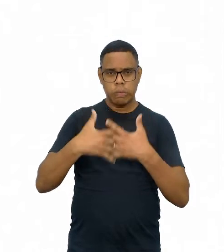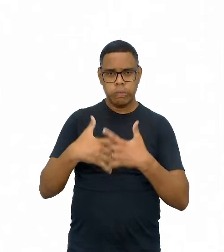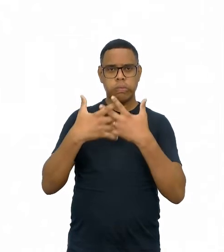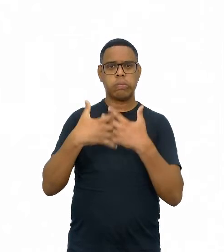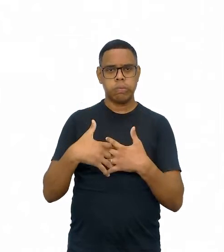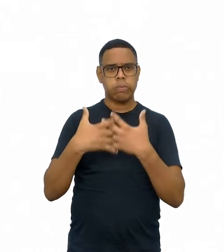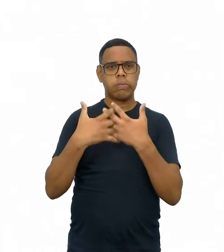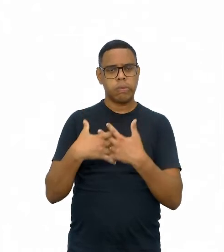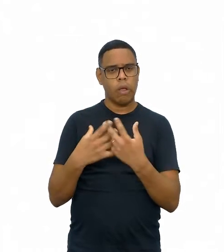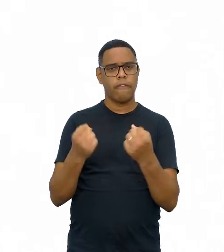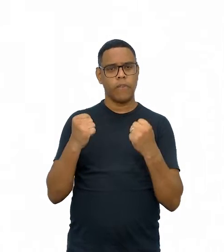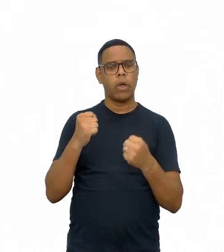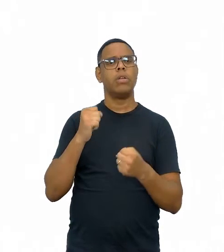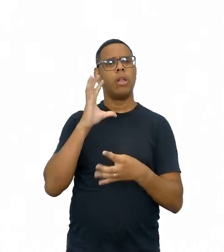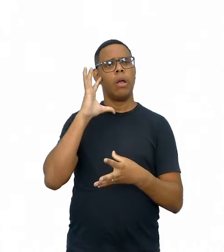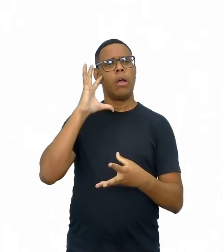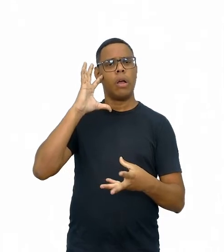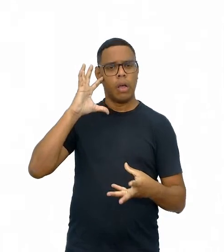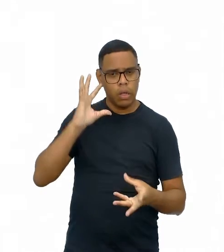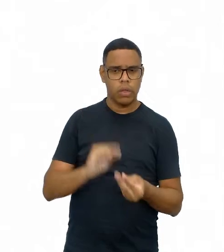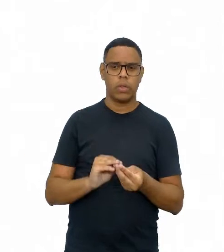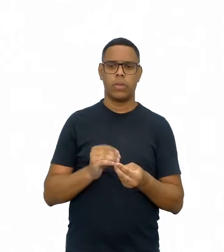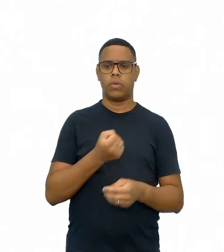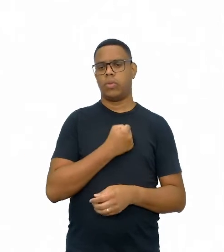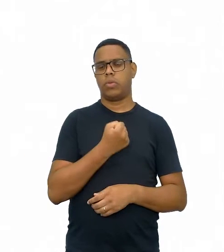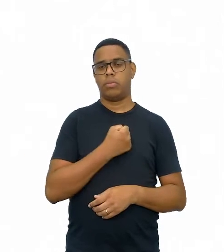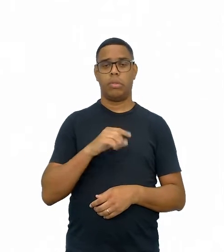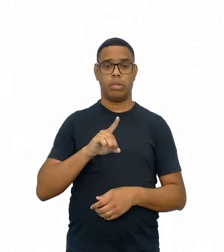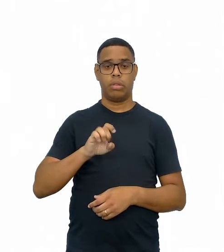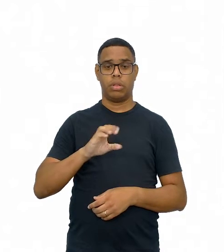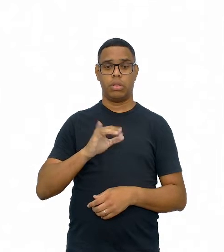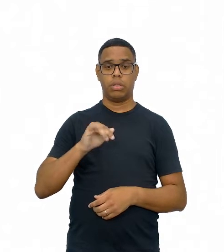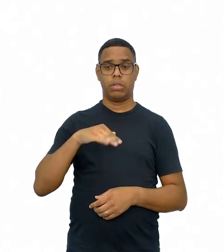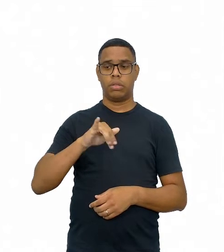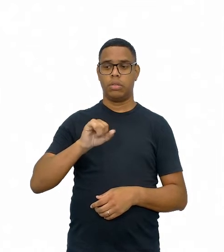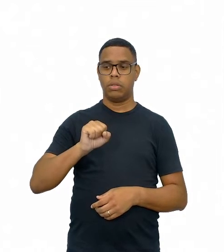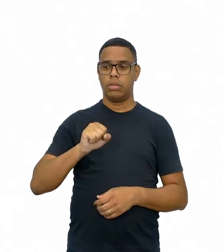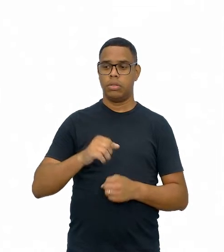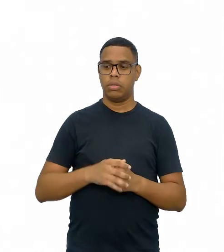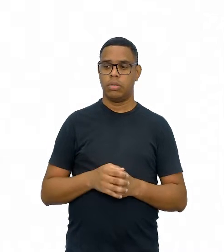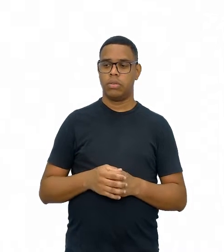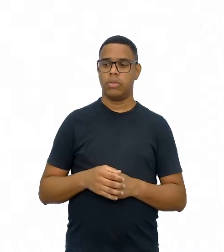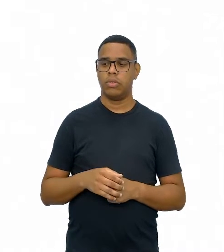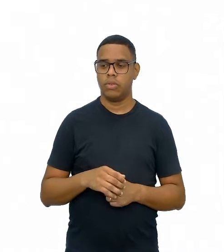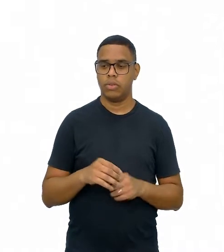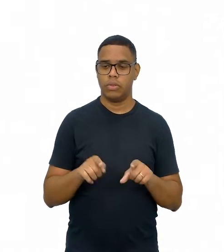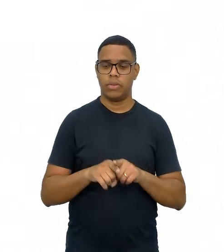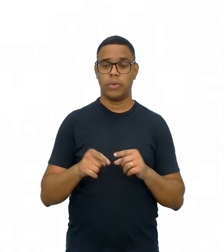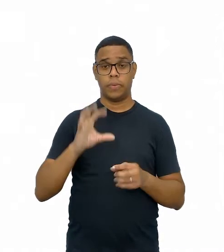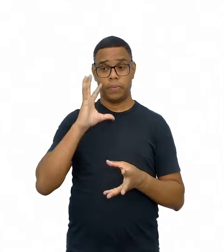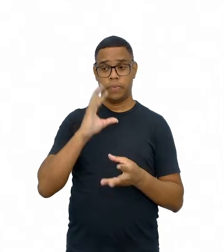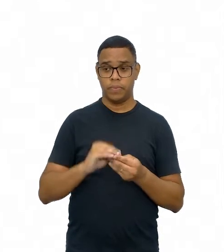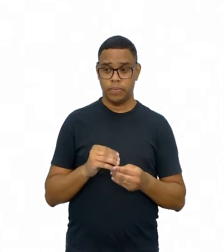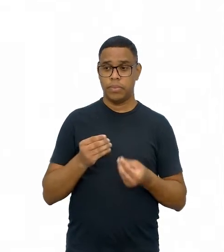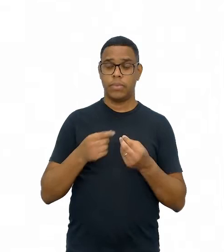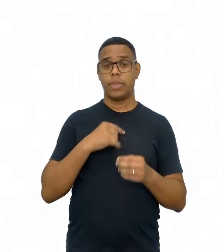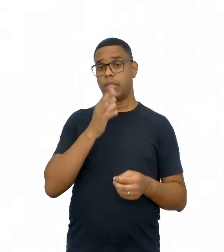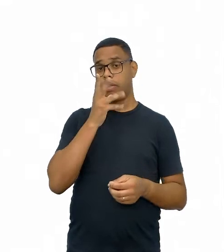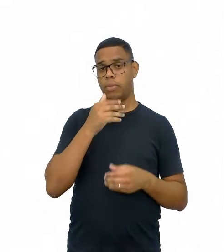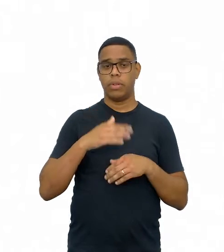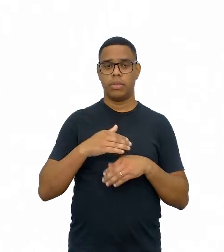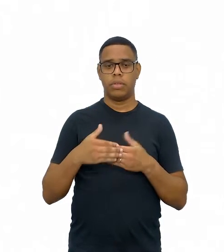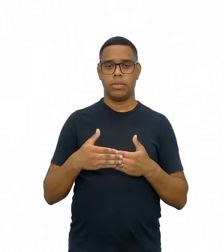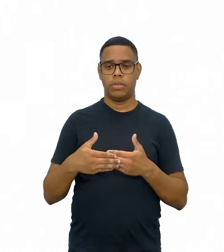reflexão para ela poder então absorver aí os números decimais, os números fracionários. Essa compreensão, ela demora a